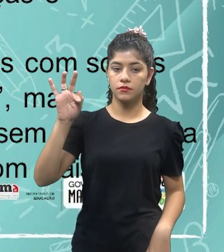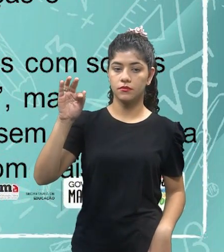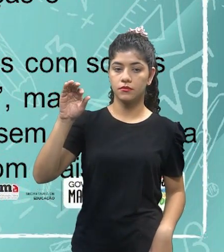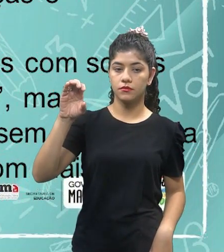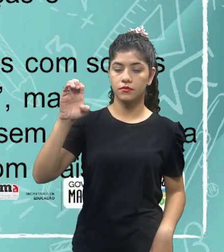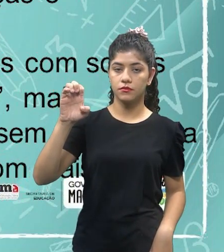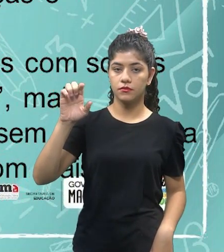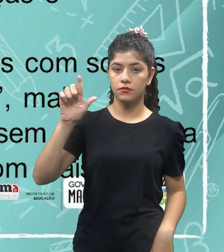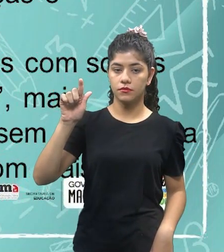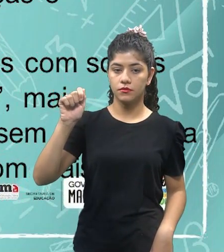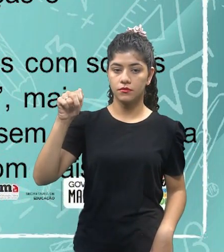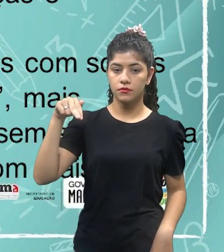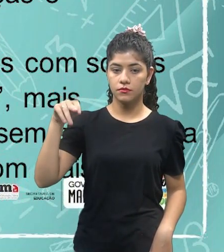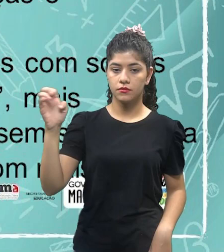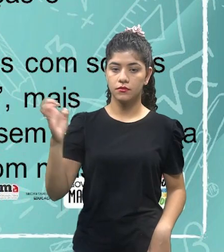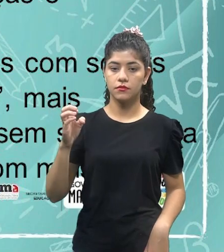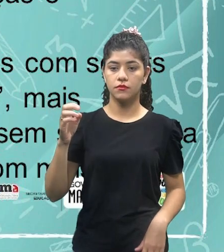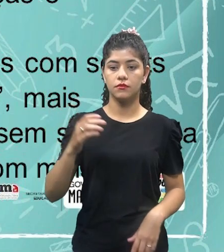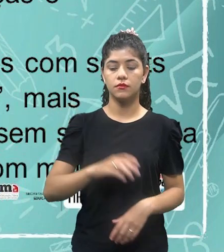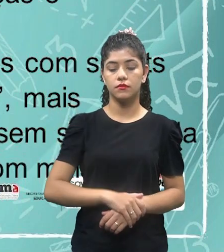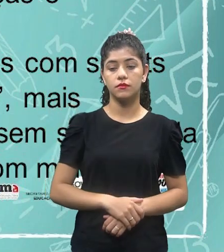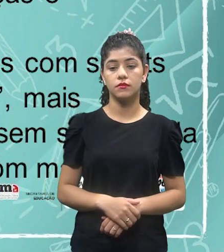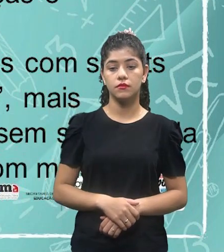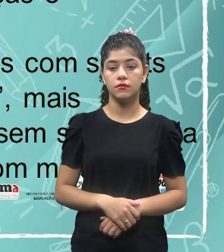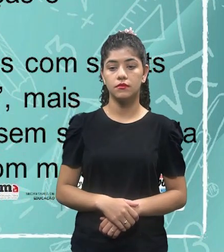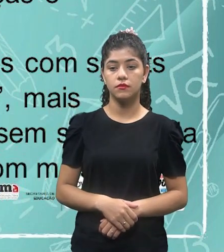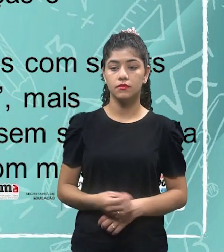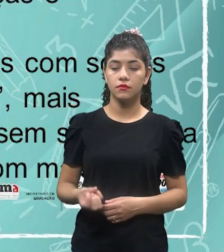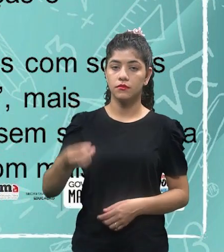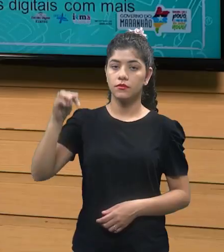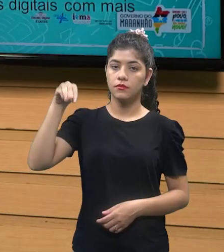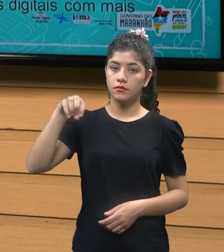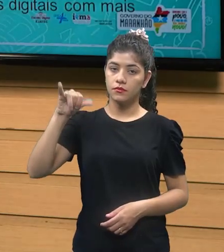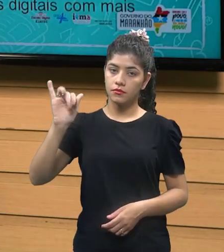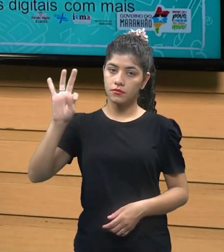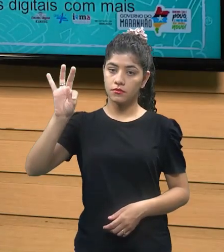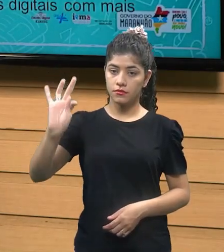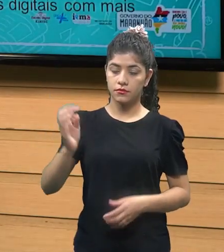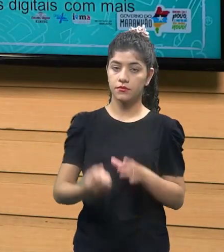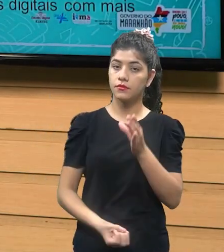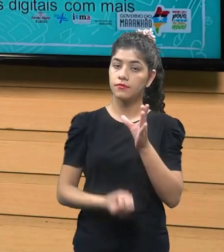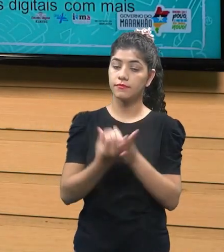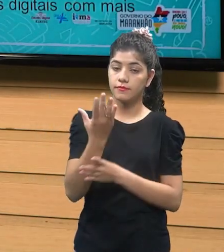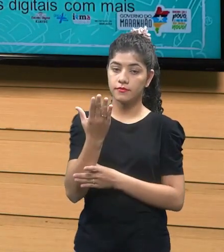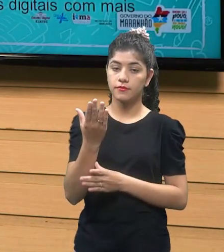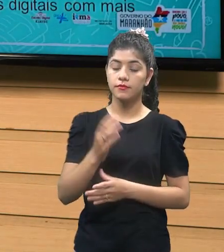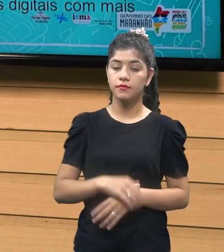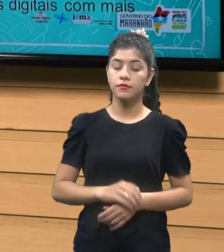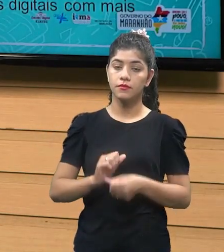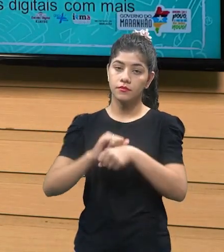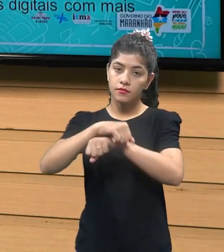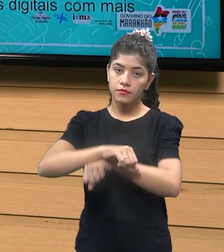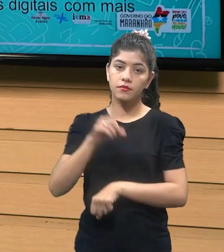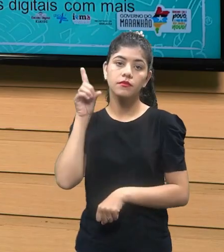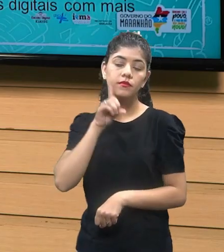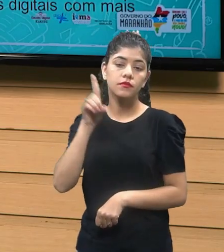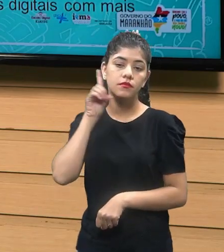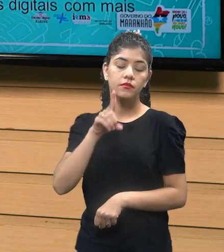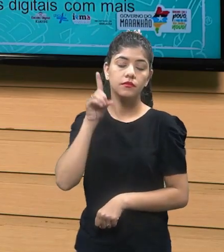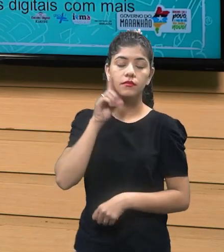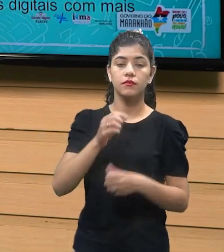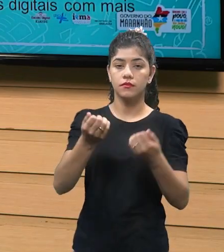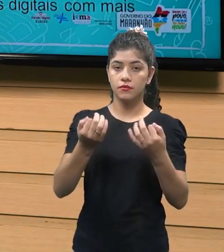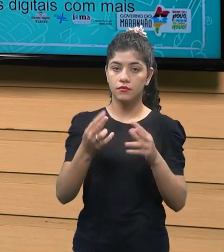Kindergarten da Universidade Americana MIT. Nós já vimos aqui o MIT, tá,